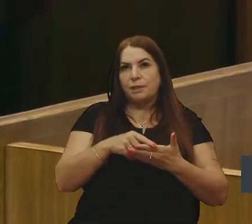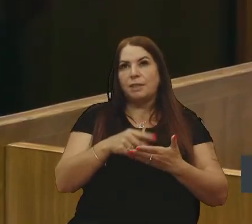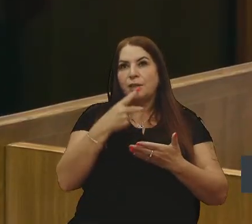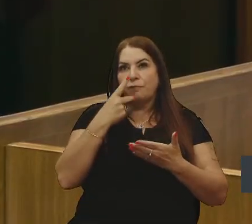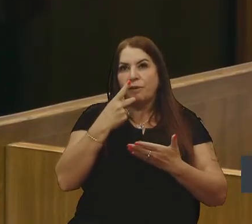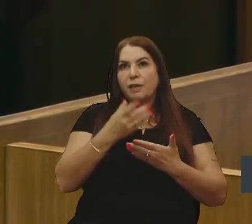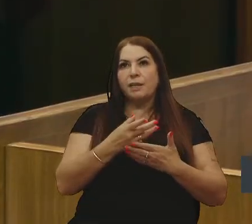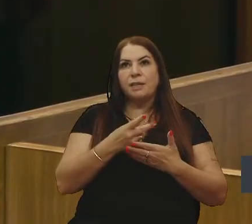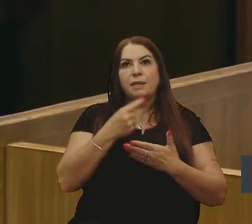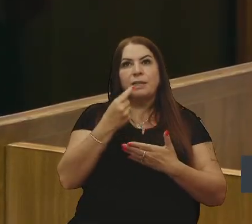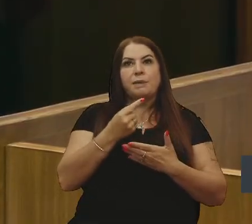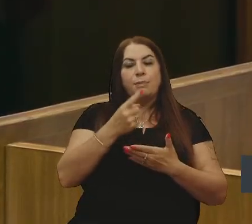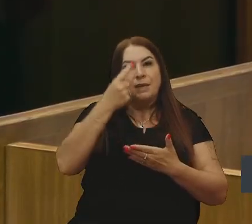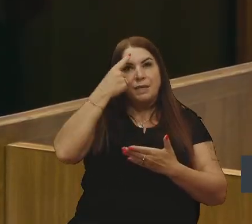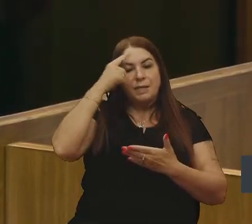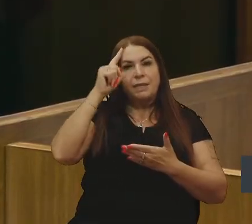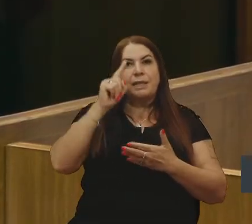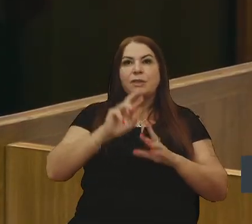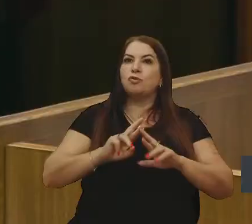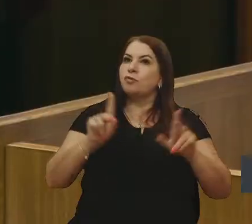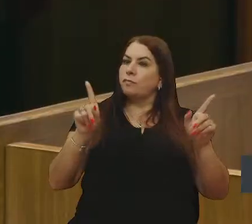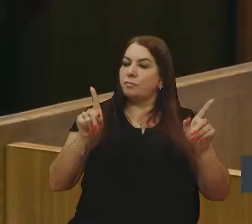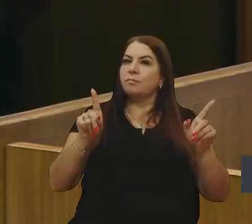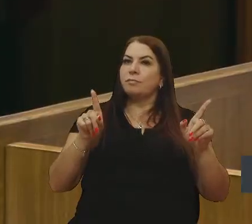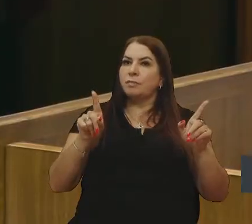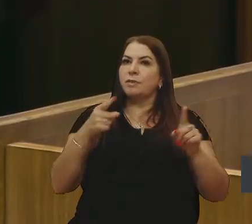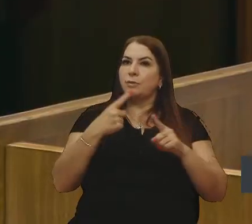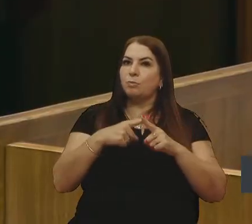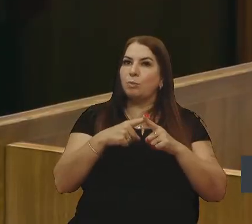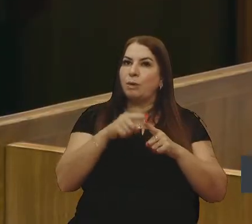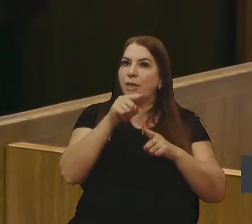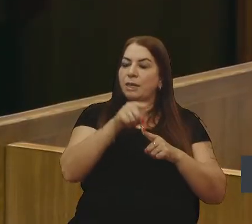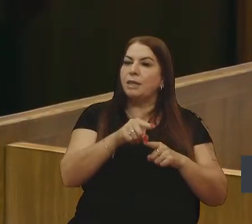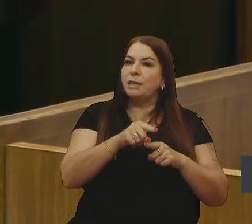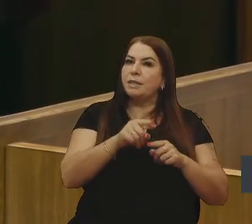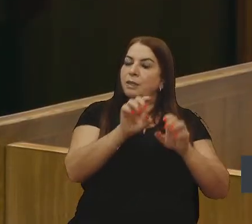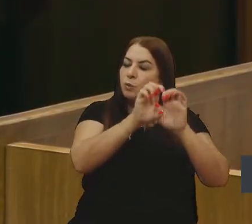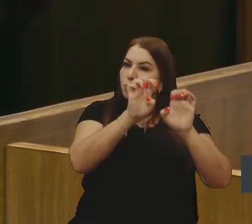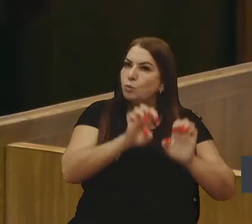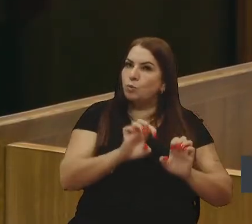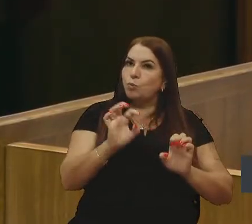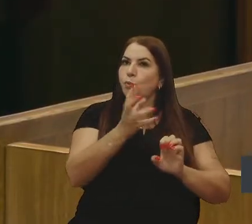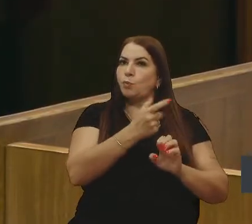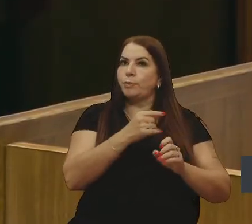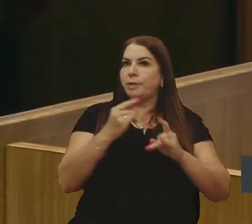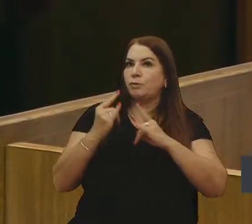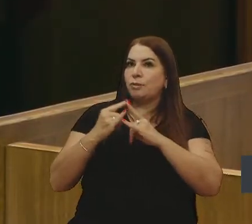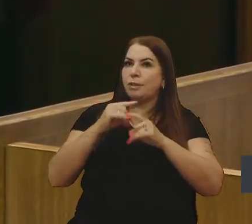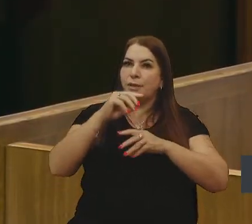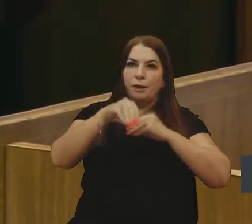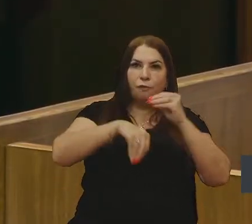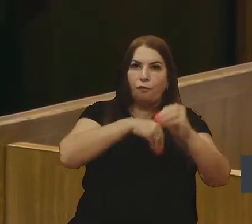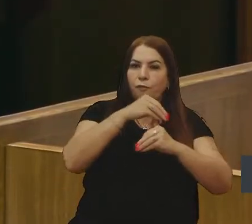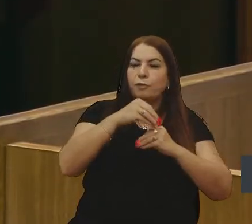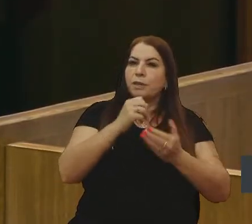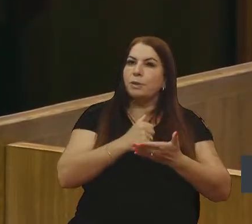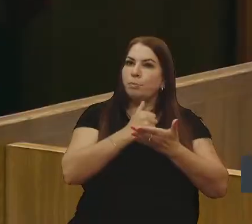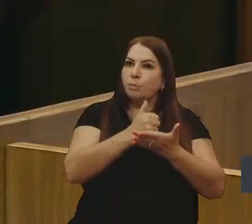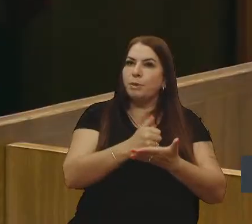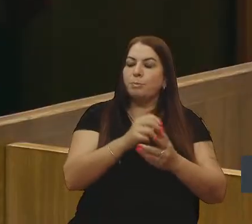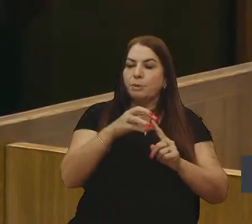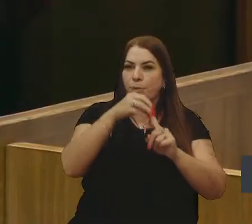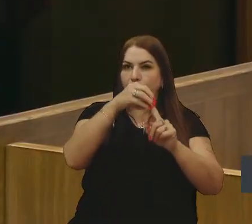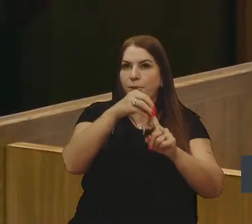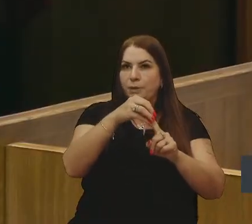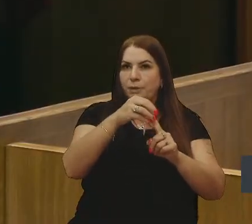que é uma iniciativa diferenciada, porque com essa estrutura e todas essas entidades envolvidas,